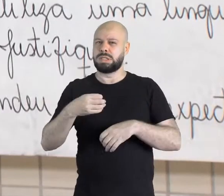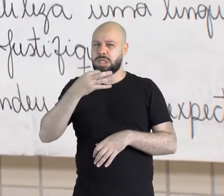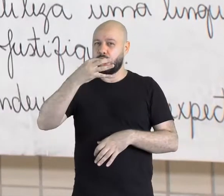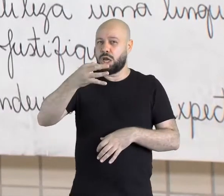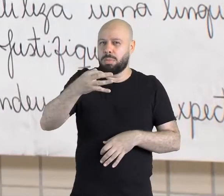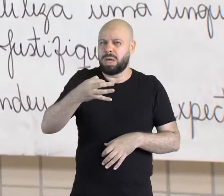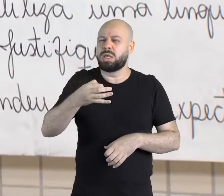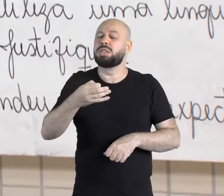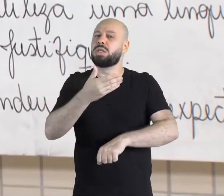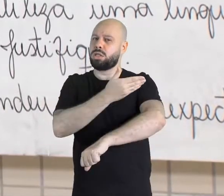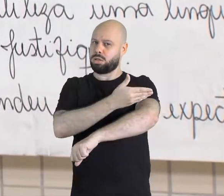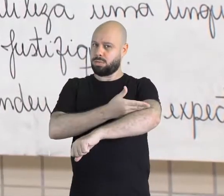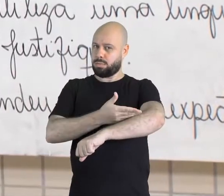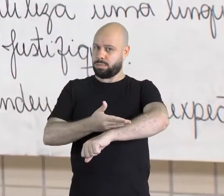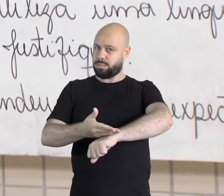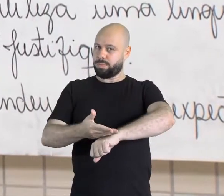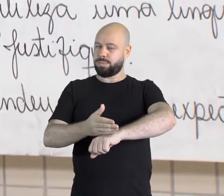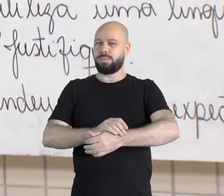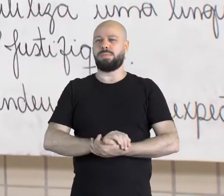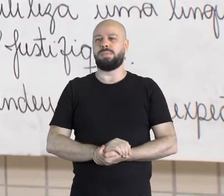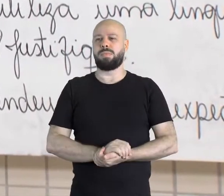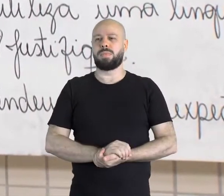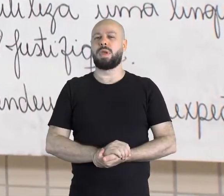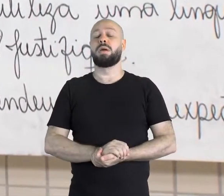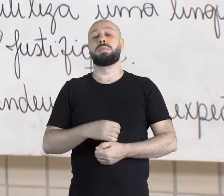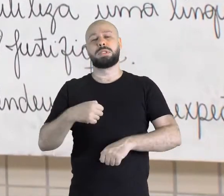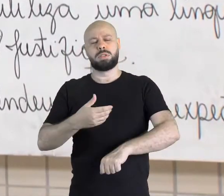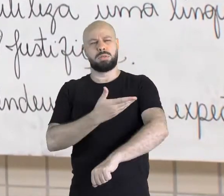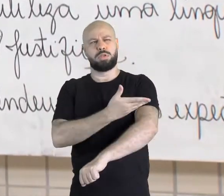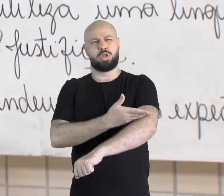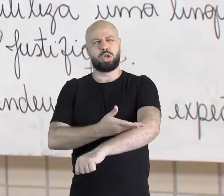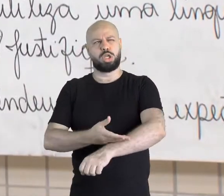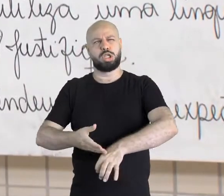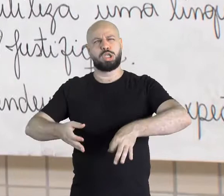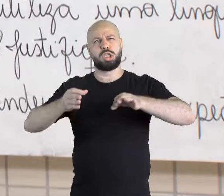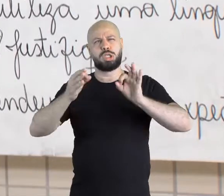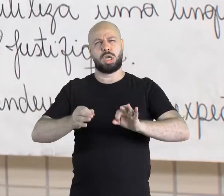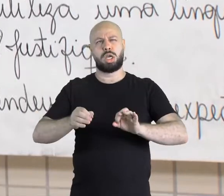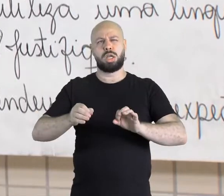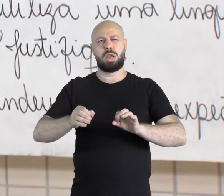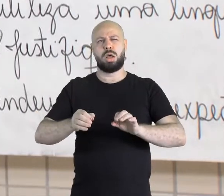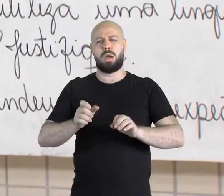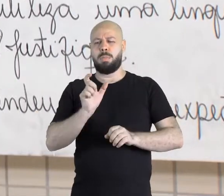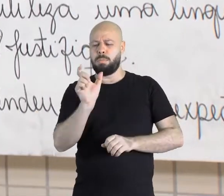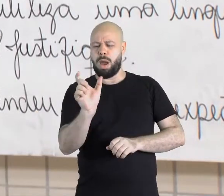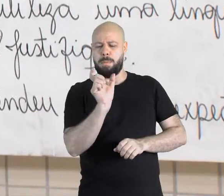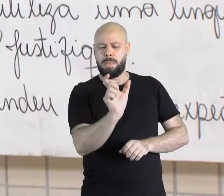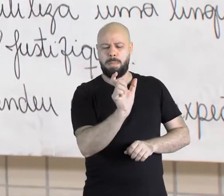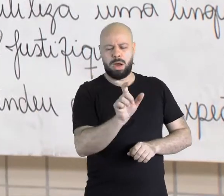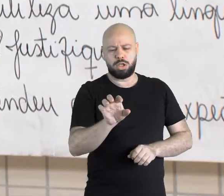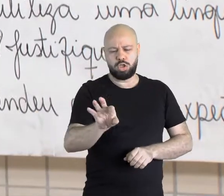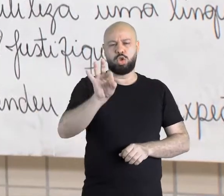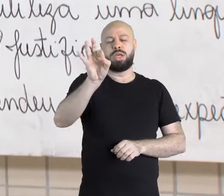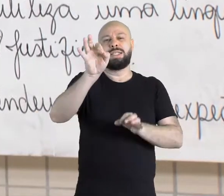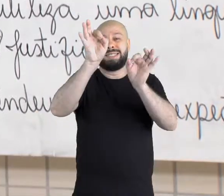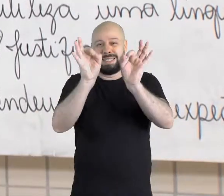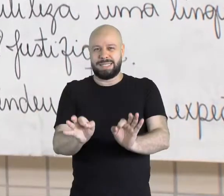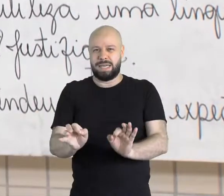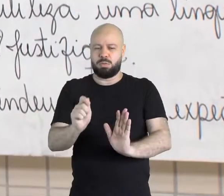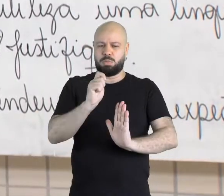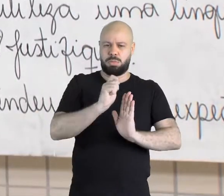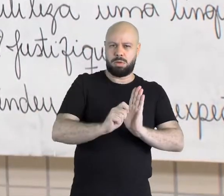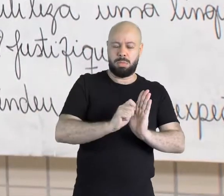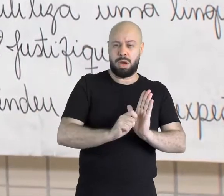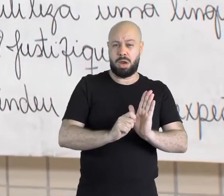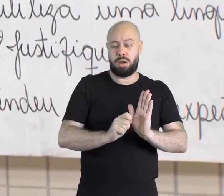forma educada. Então você vai ser educado, você vai escolher as palavras que você vai usar no seu texto,